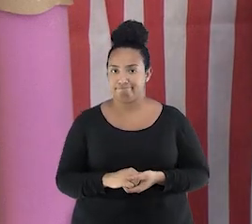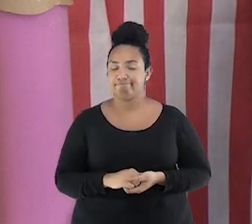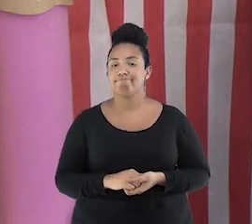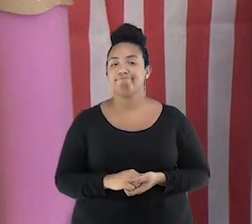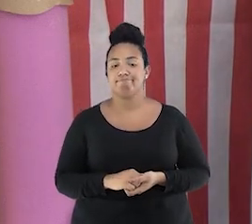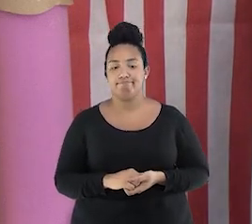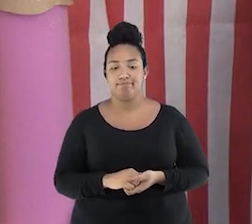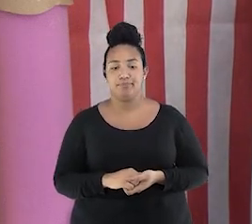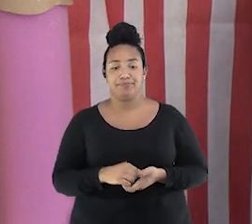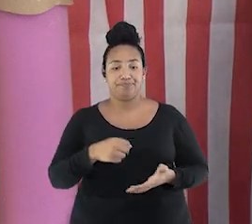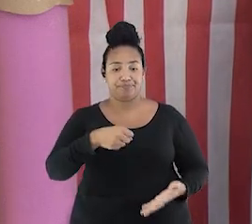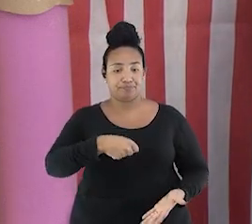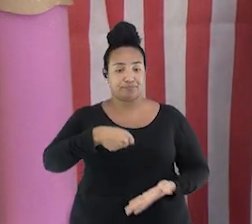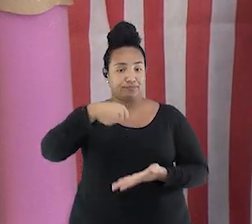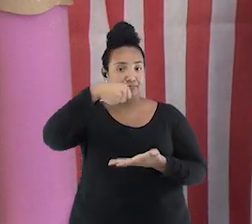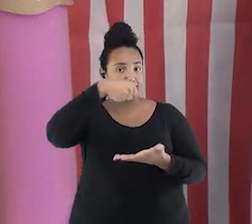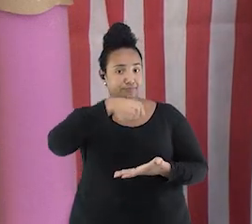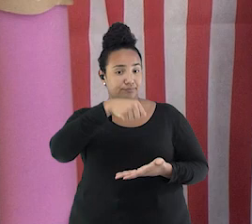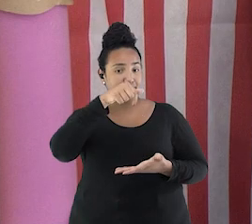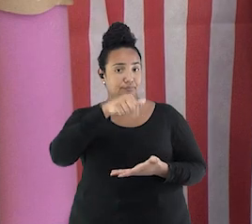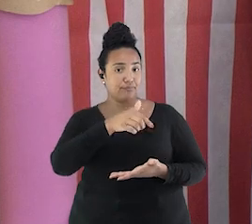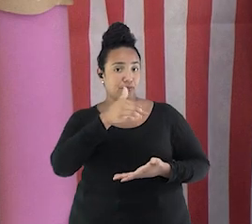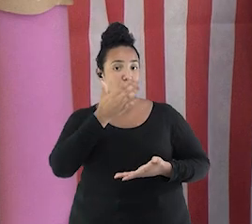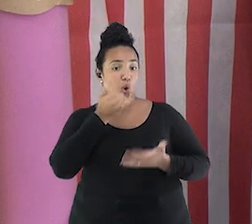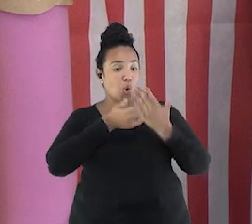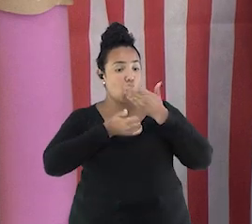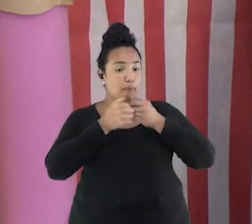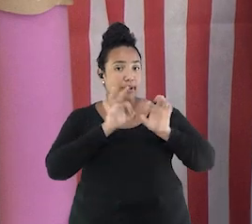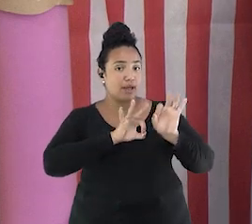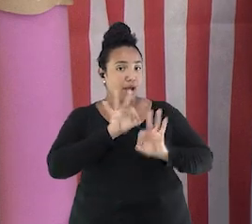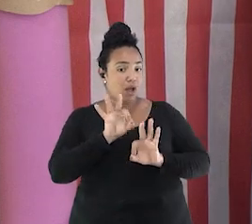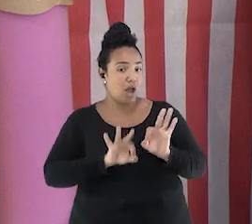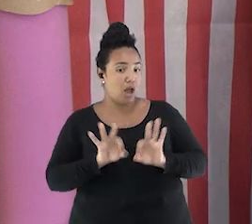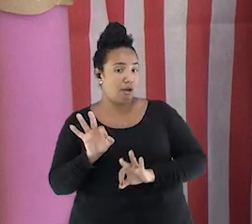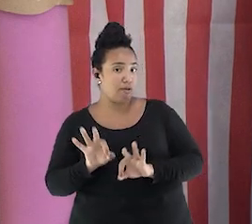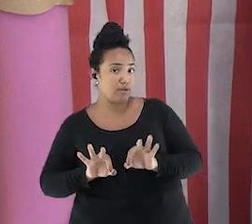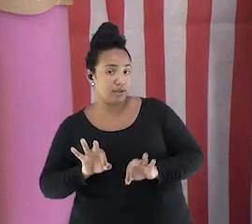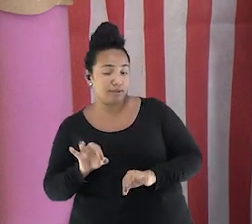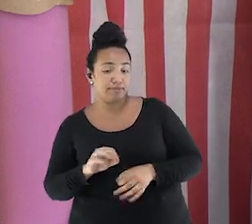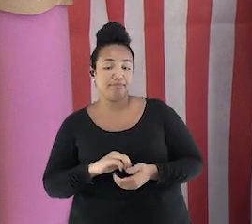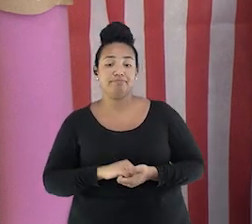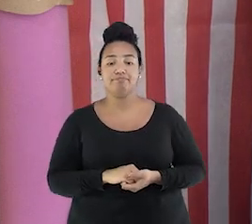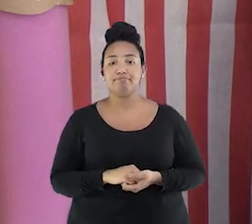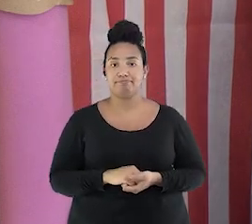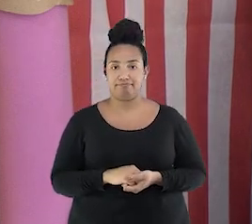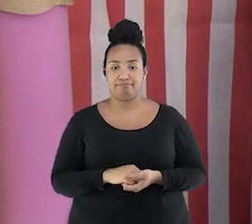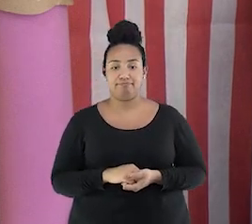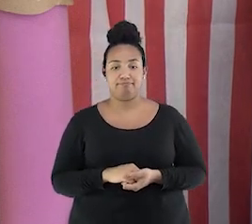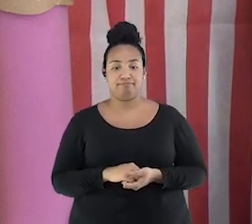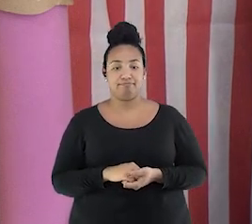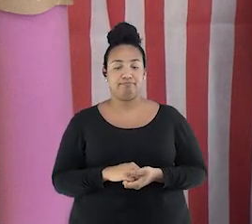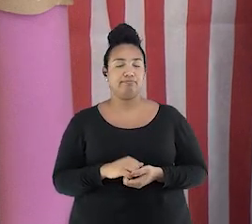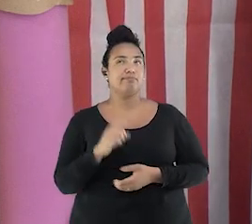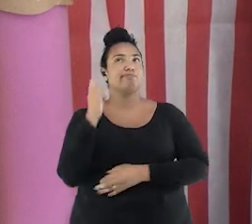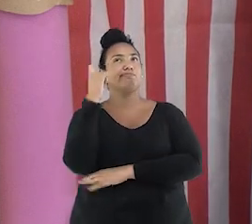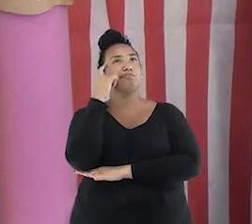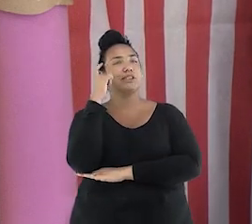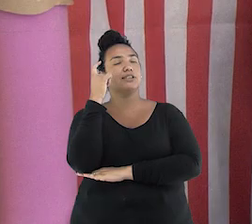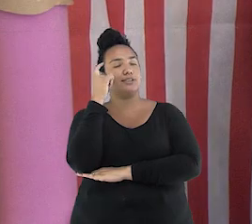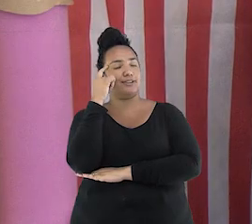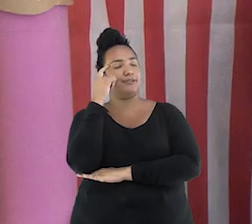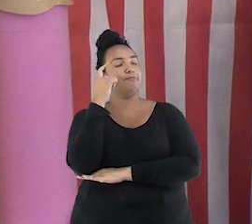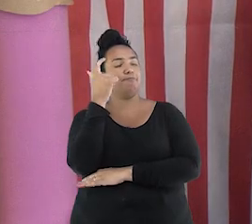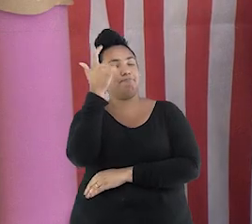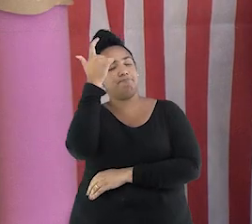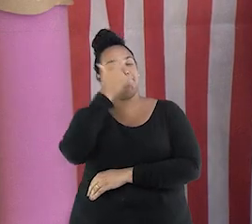uma cesta de brotinhos de alface. E ela já foi pensando que daria